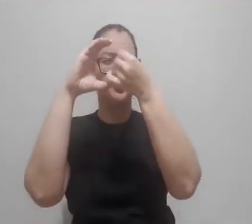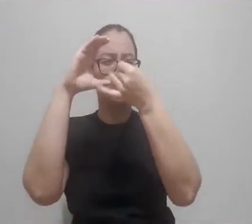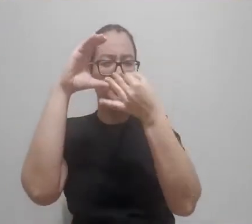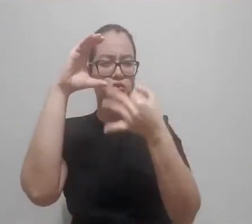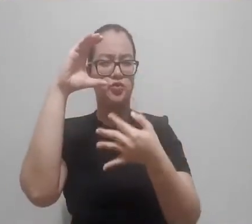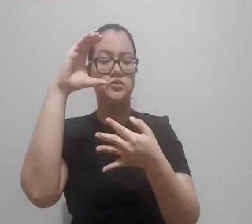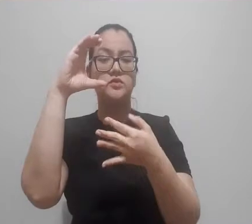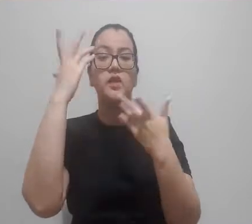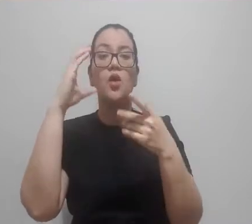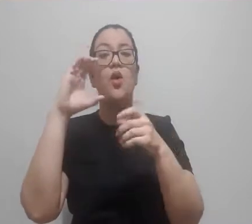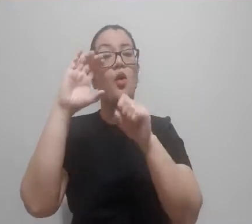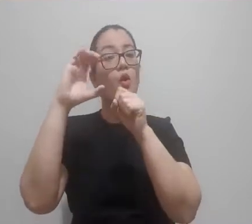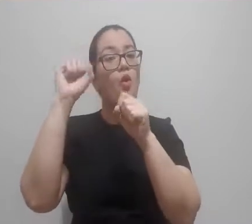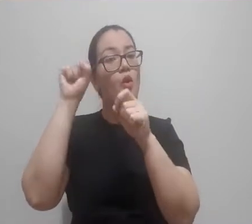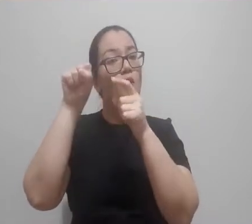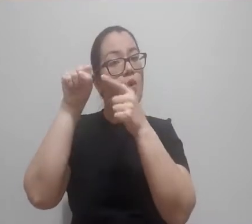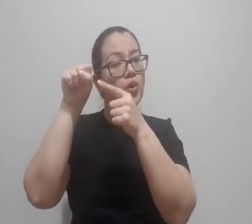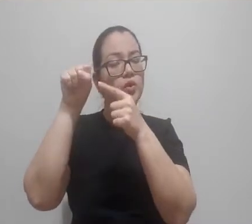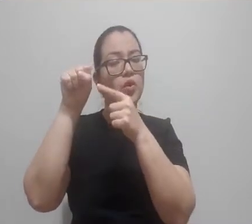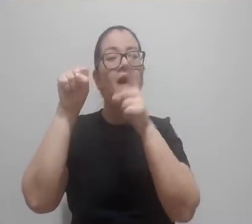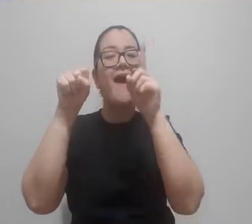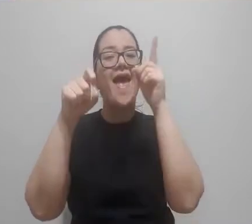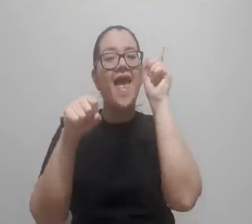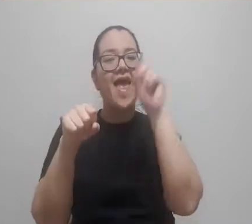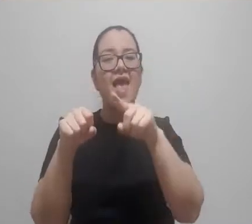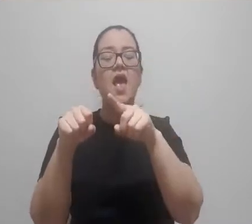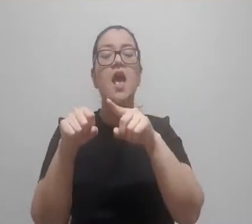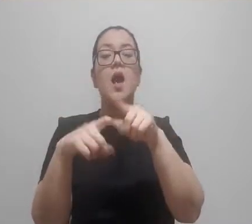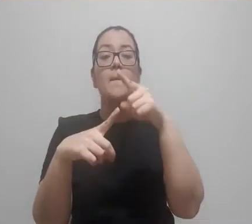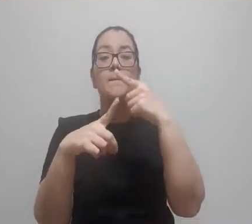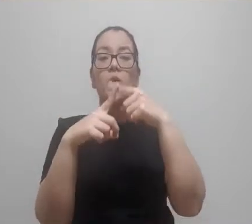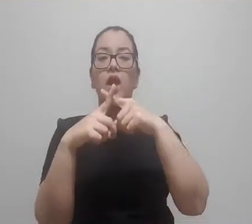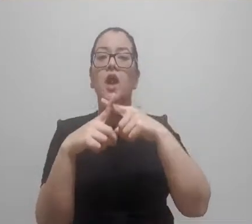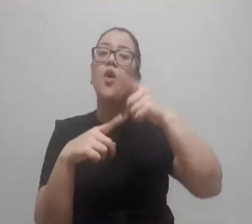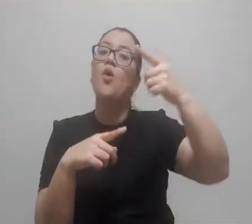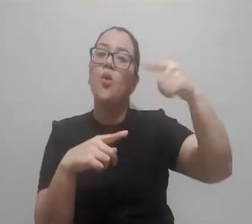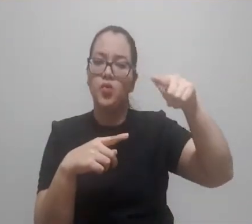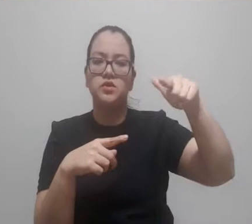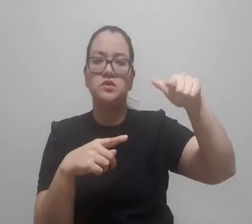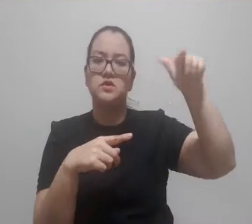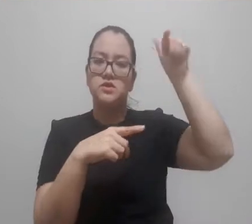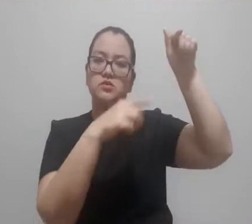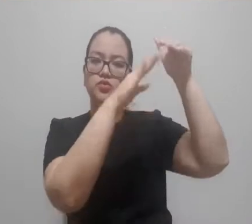evidencia porque as outras acontecem. Então, na verdade, são 7 características que marcam